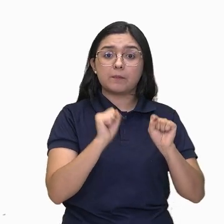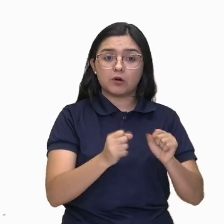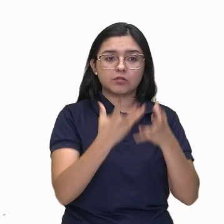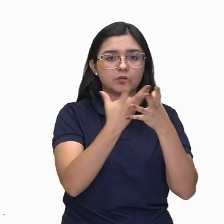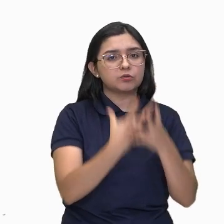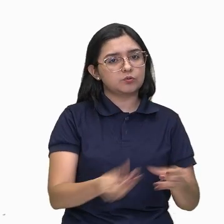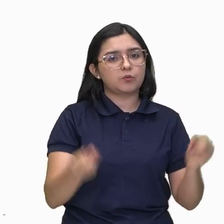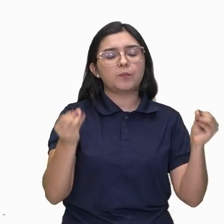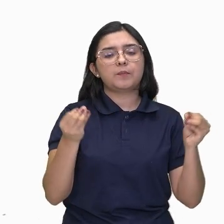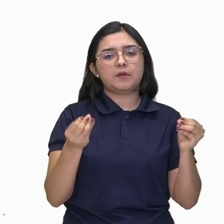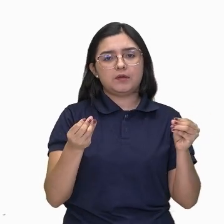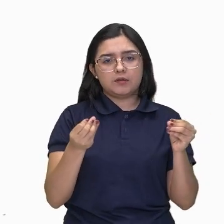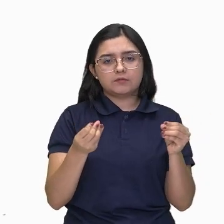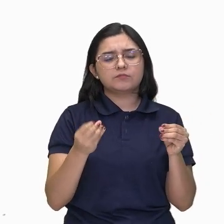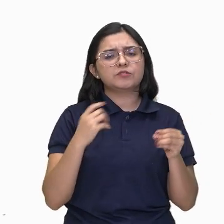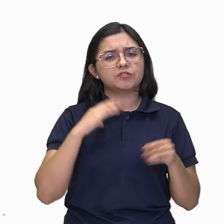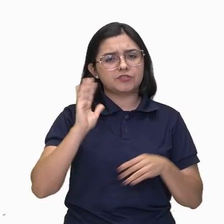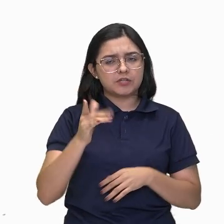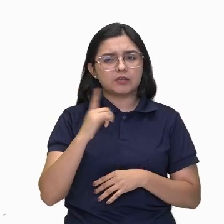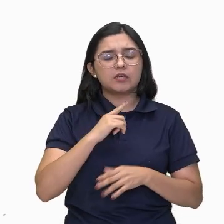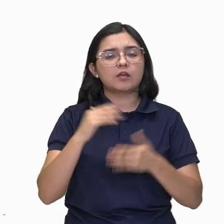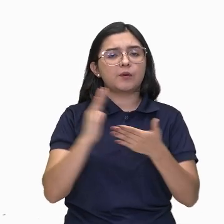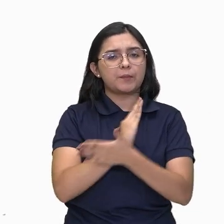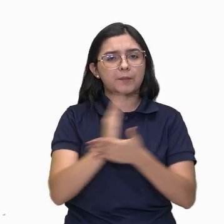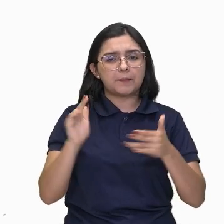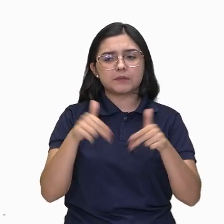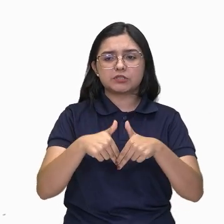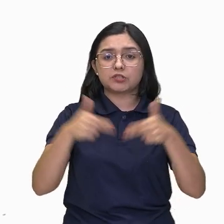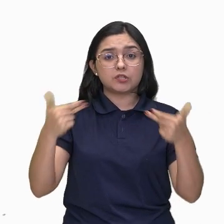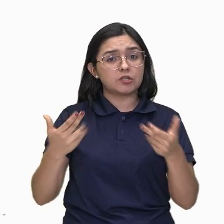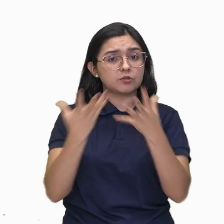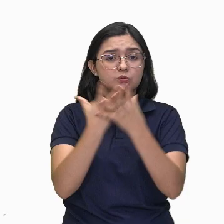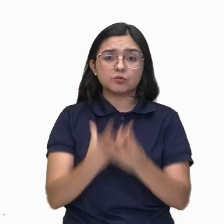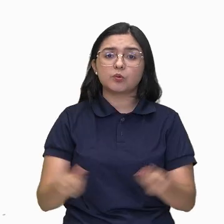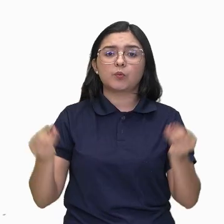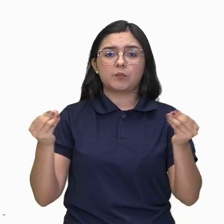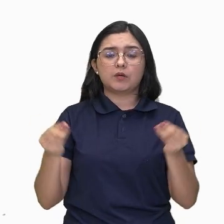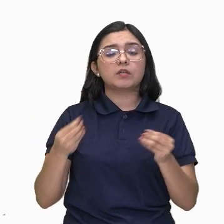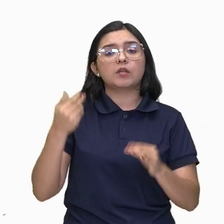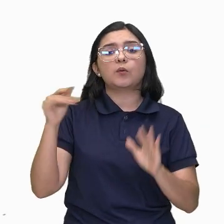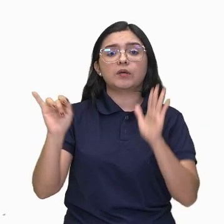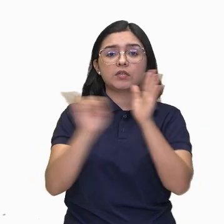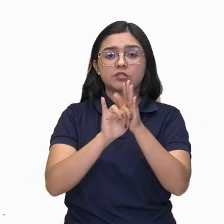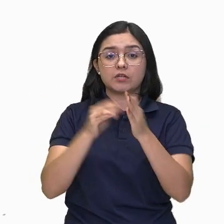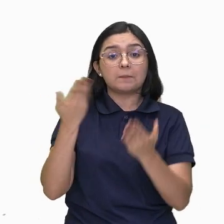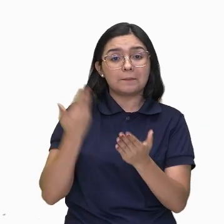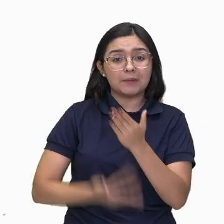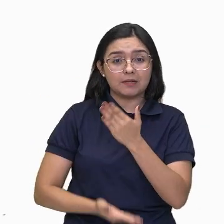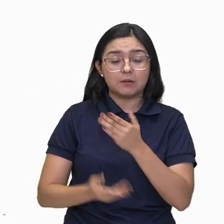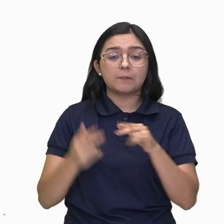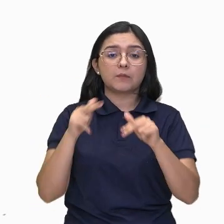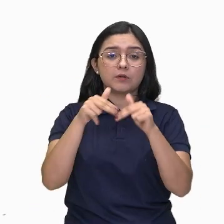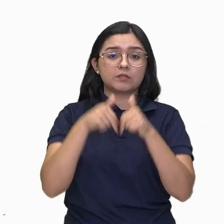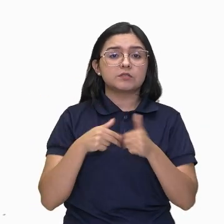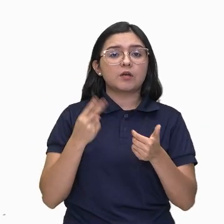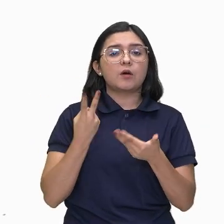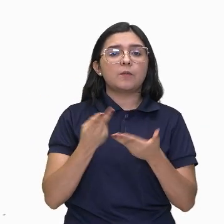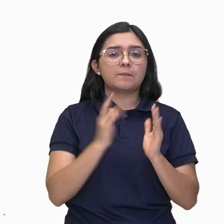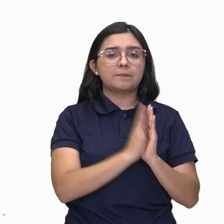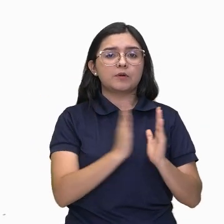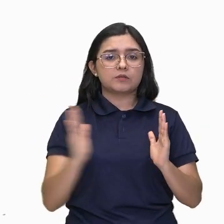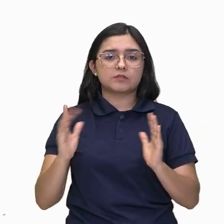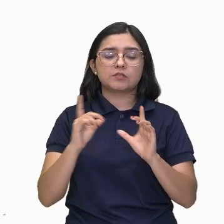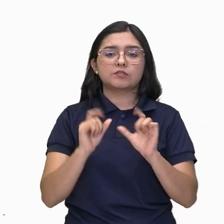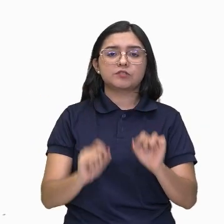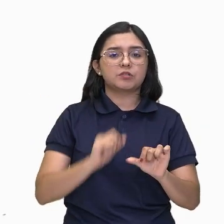que desapareceram já algumas etnias, né, então, é por isso que é um processo contínuo de construção e transformação e também